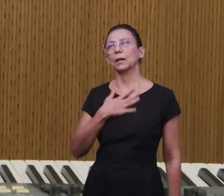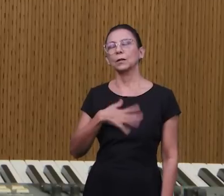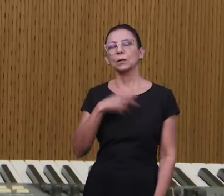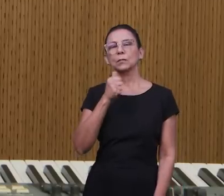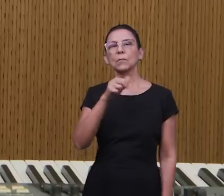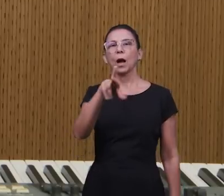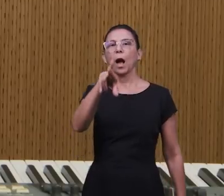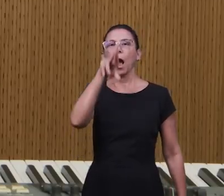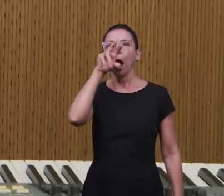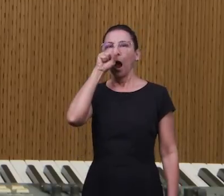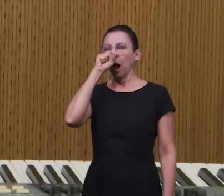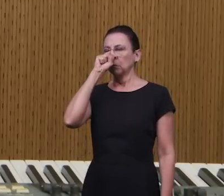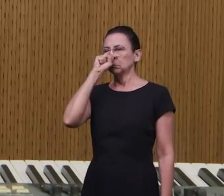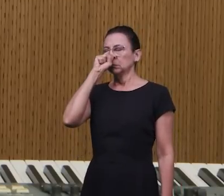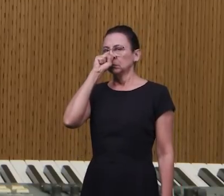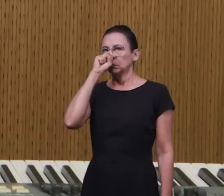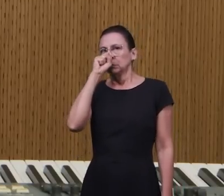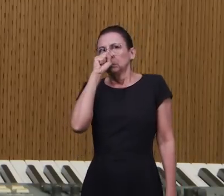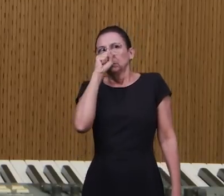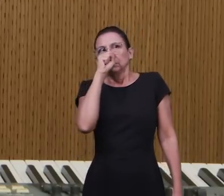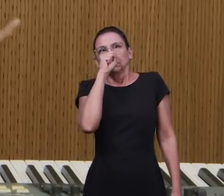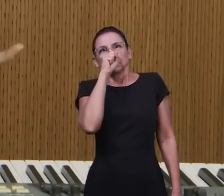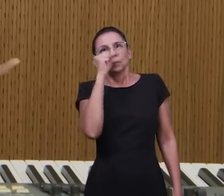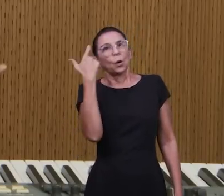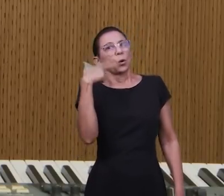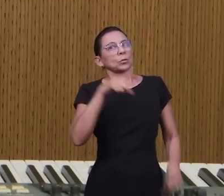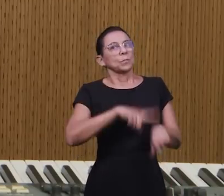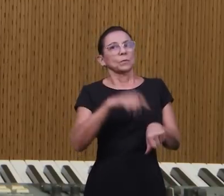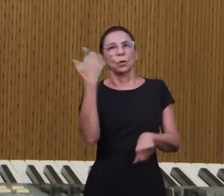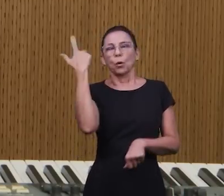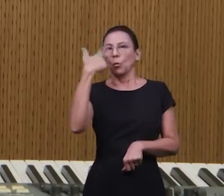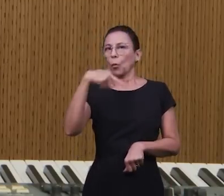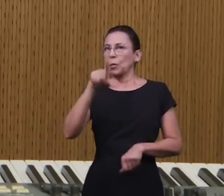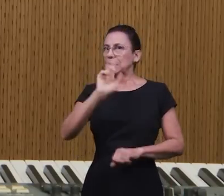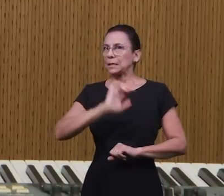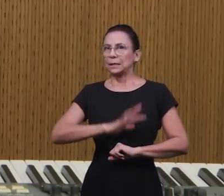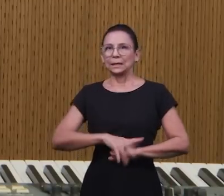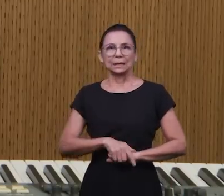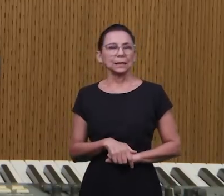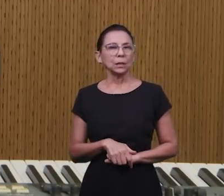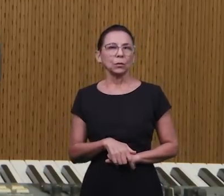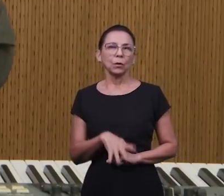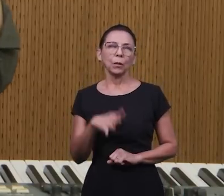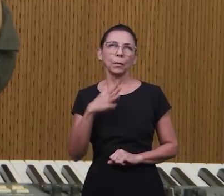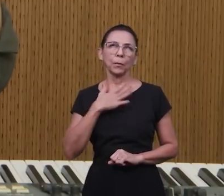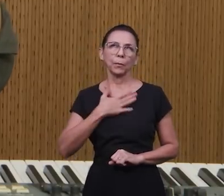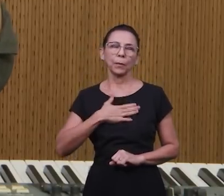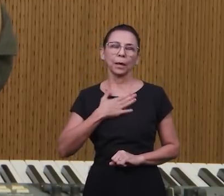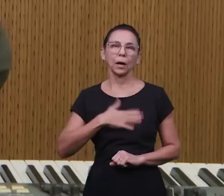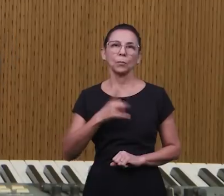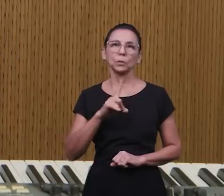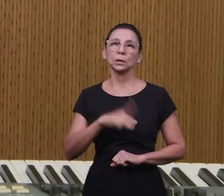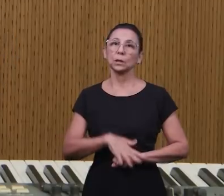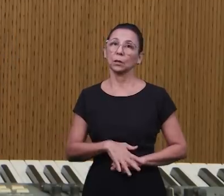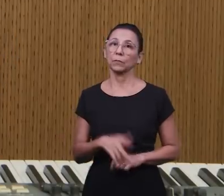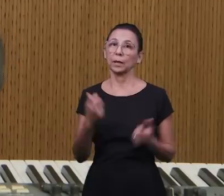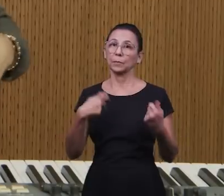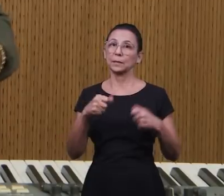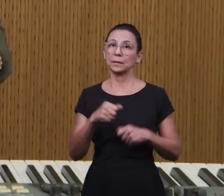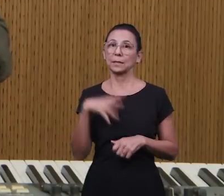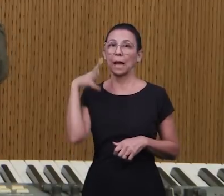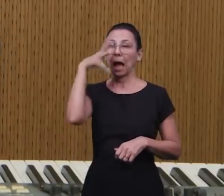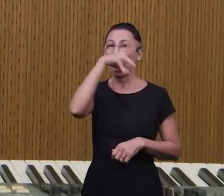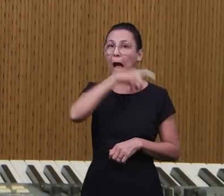outros momentos que você não vai conseguir respirar tão tranquilamente assim e vai precisar acionar de forma mais rápida